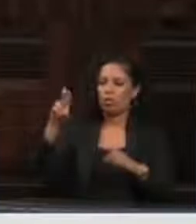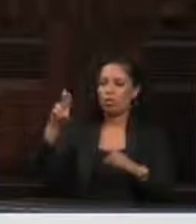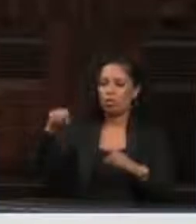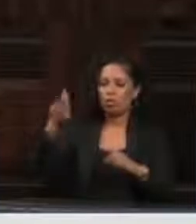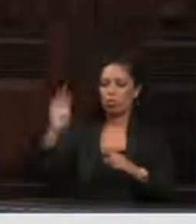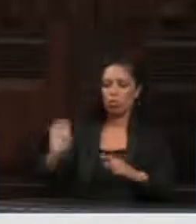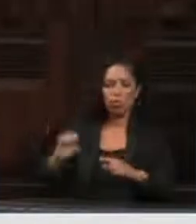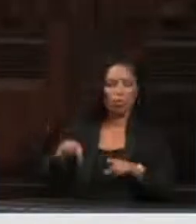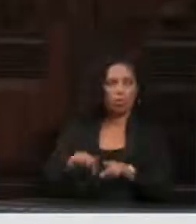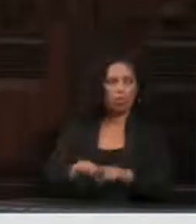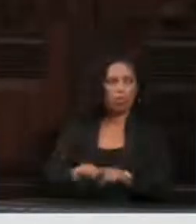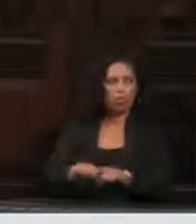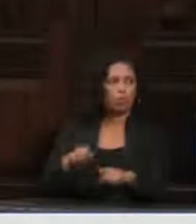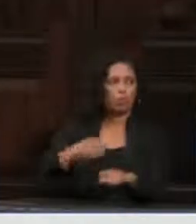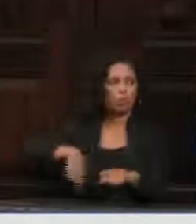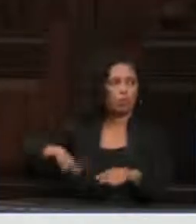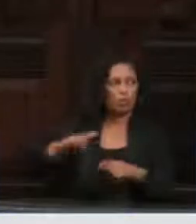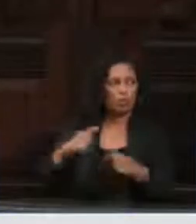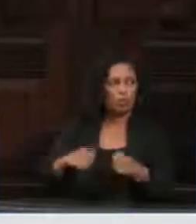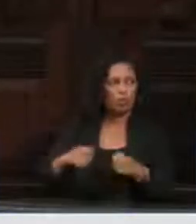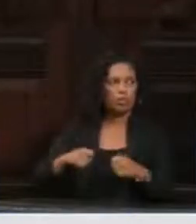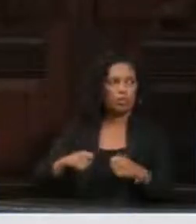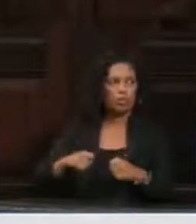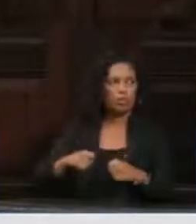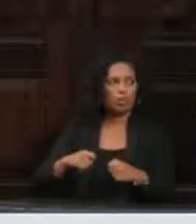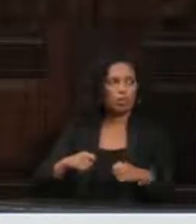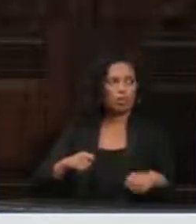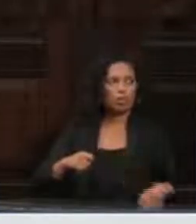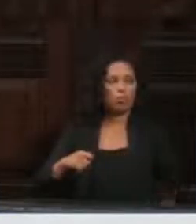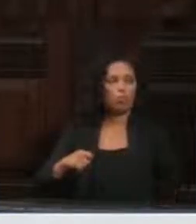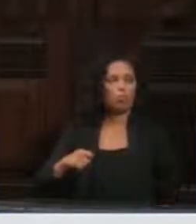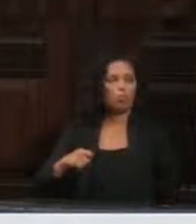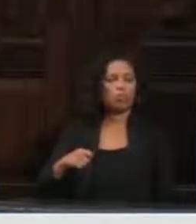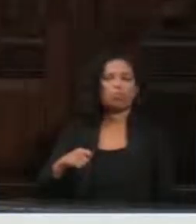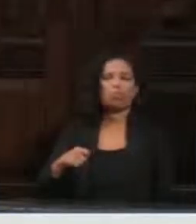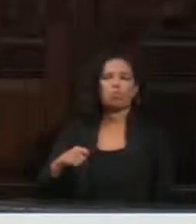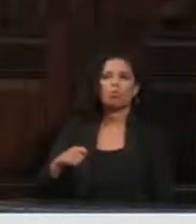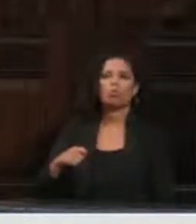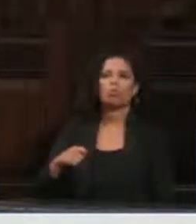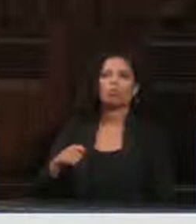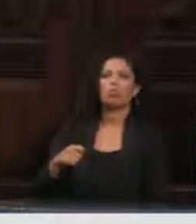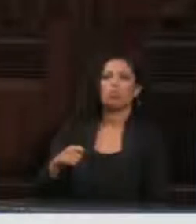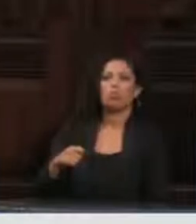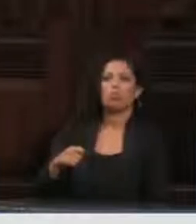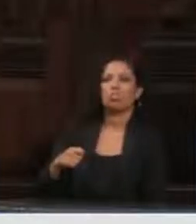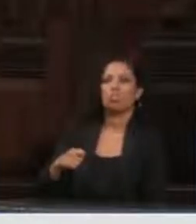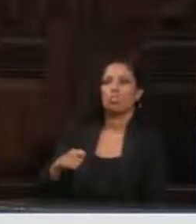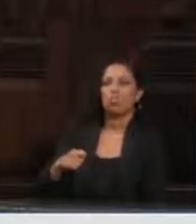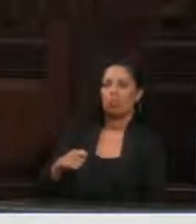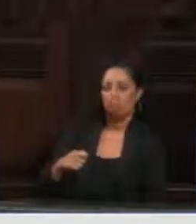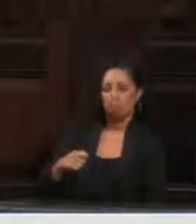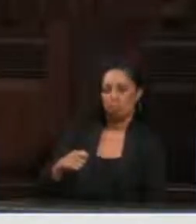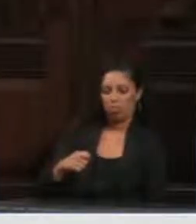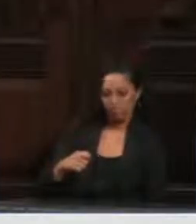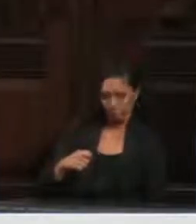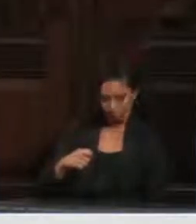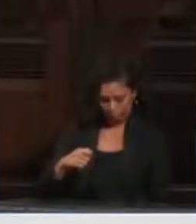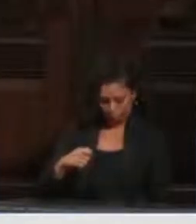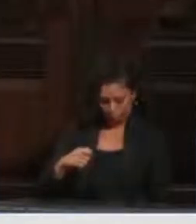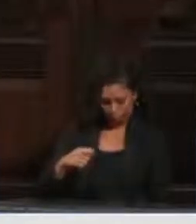mais. Eu acho que a gente precisa que essa rádio, ela dê o direito de resposta